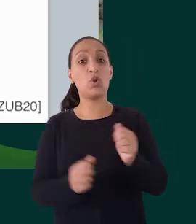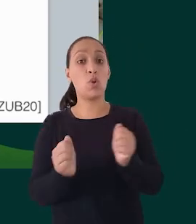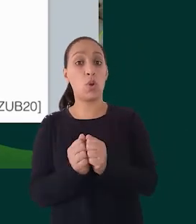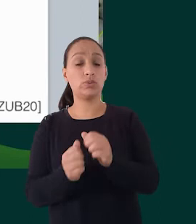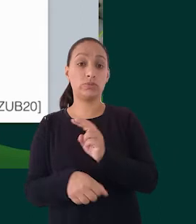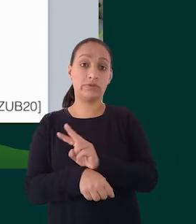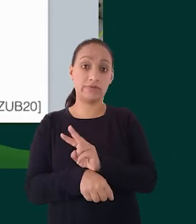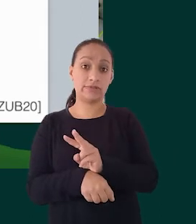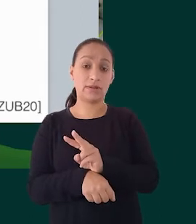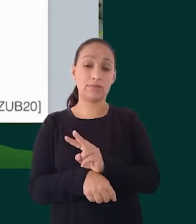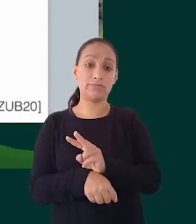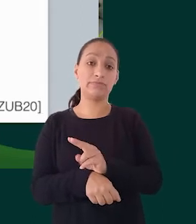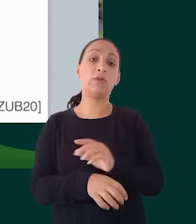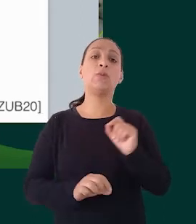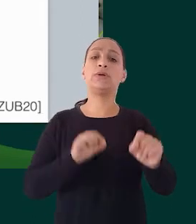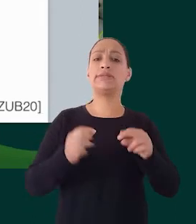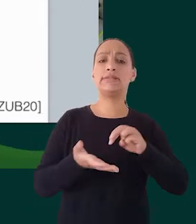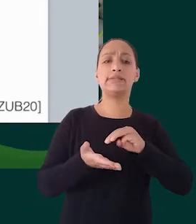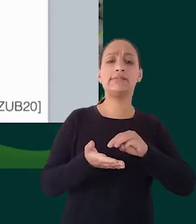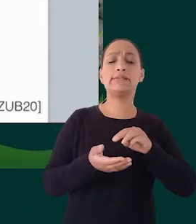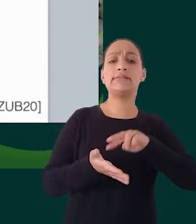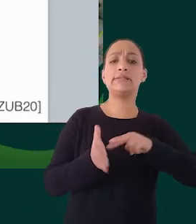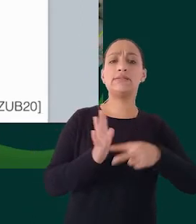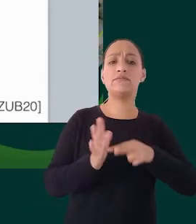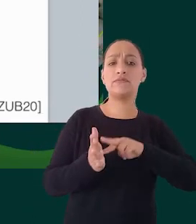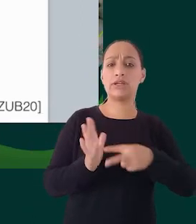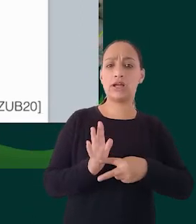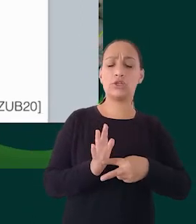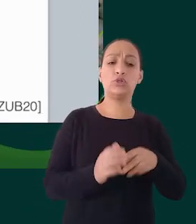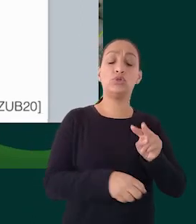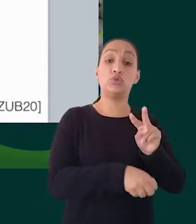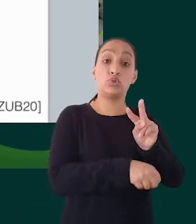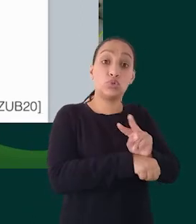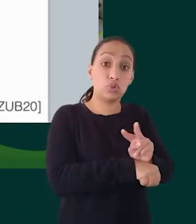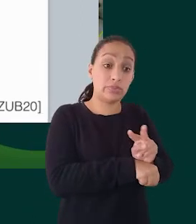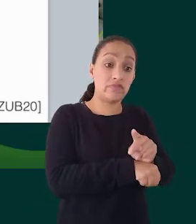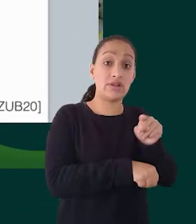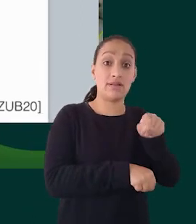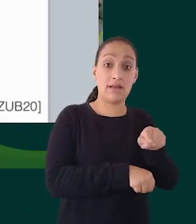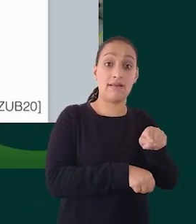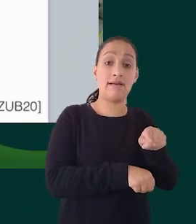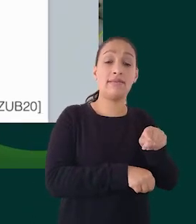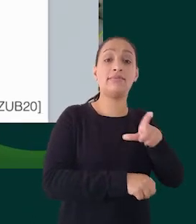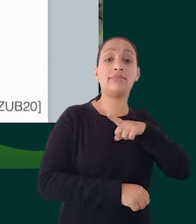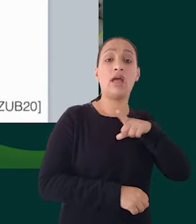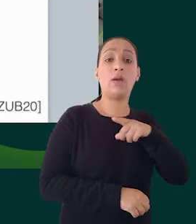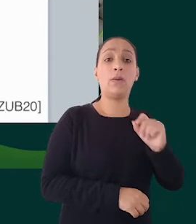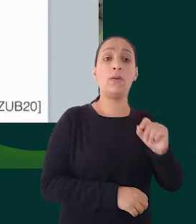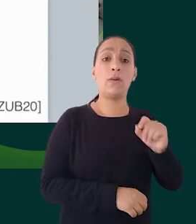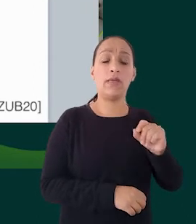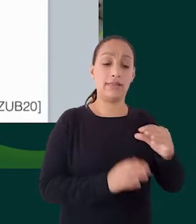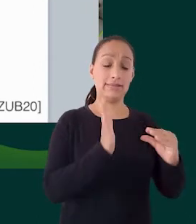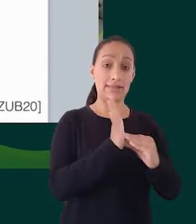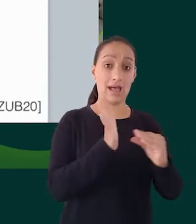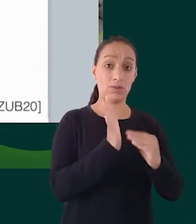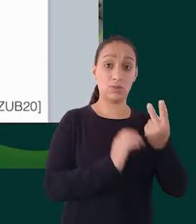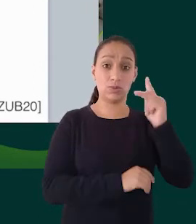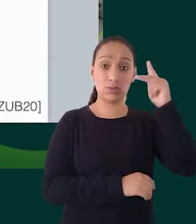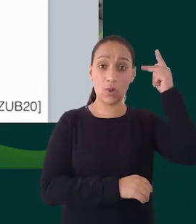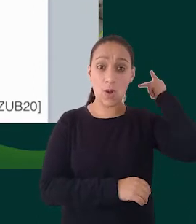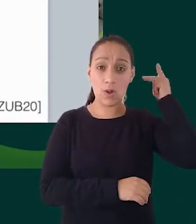supervisionados. O que são esses métodos? Basicamente, os supervisionados são aqueles onde eu tenho os dados